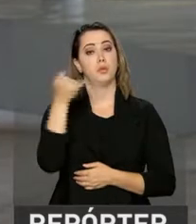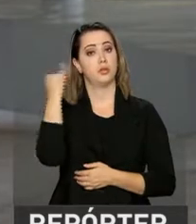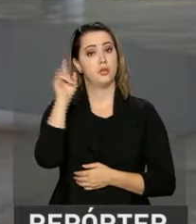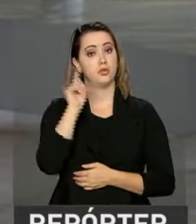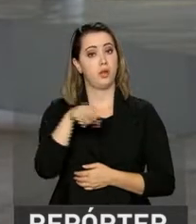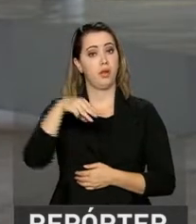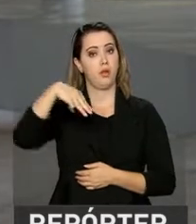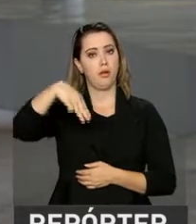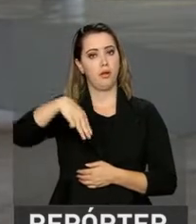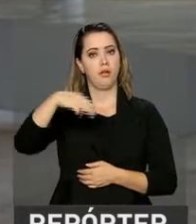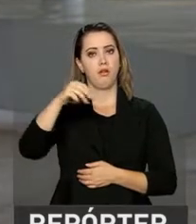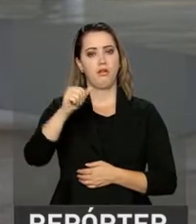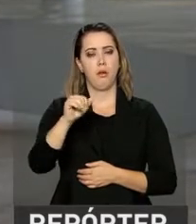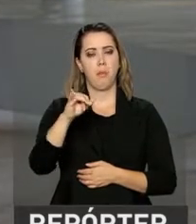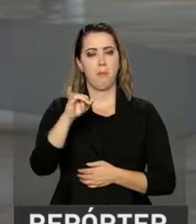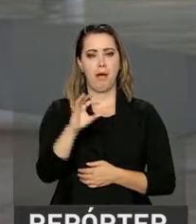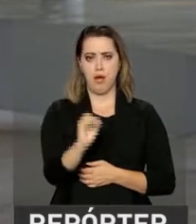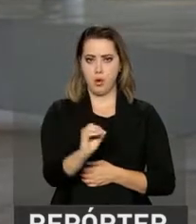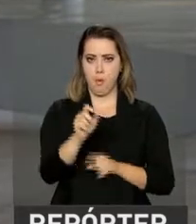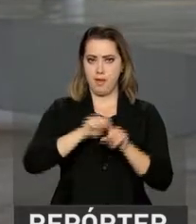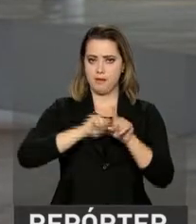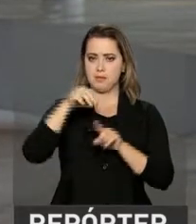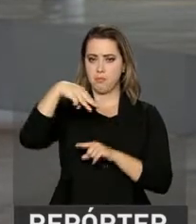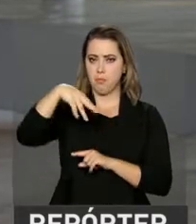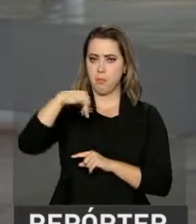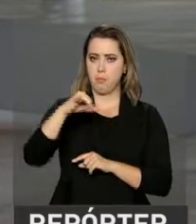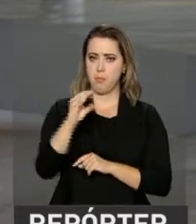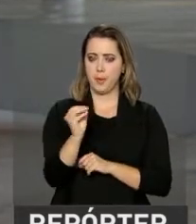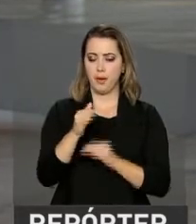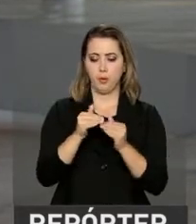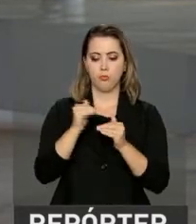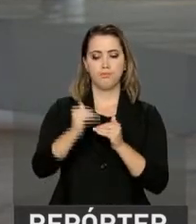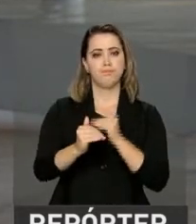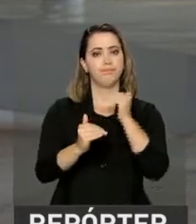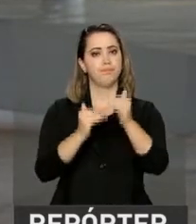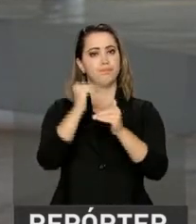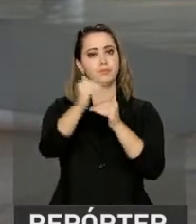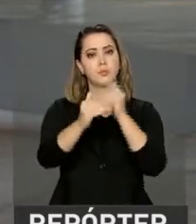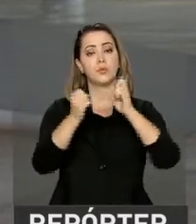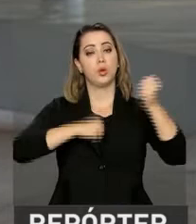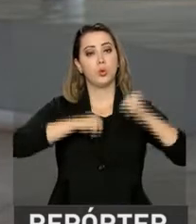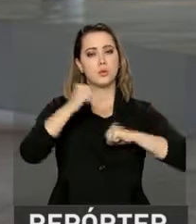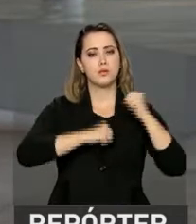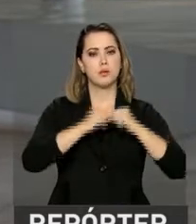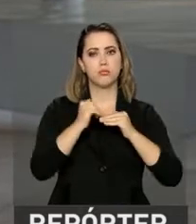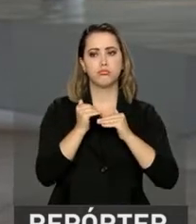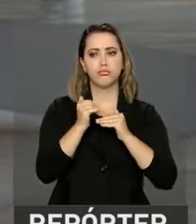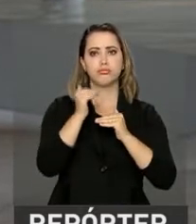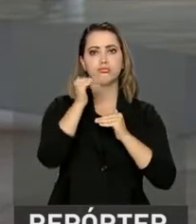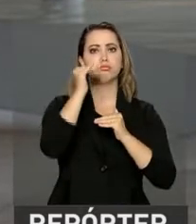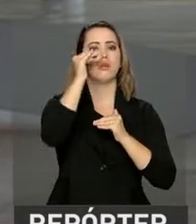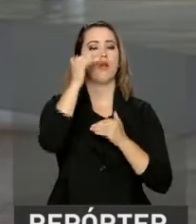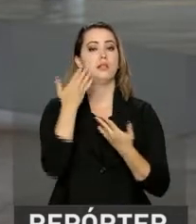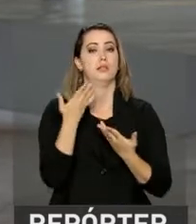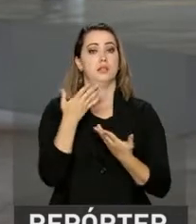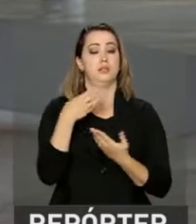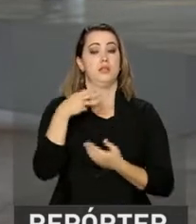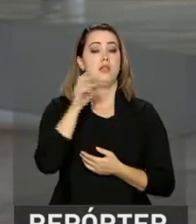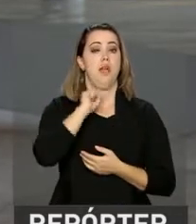maio foi o segundo mês consecutivo com ampliação na produção industrial no brasil em abril também